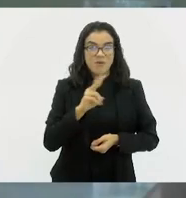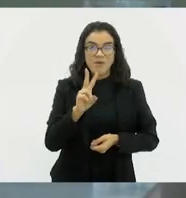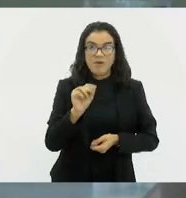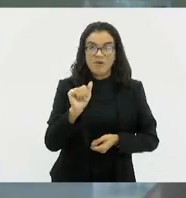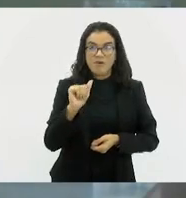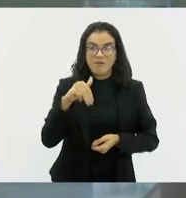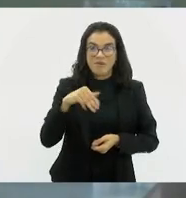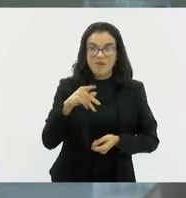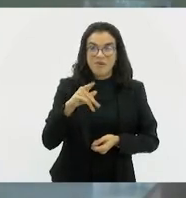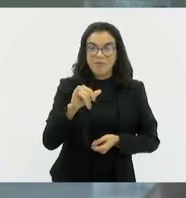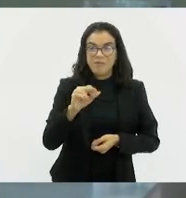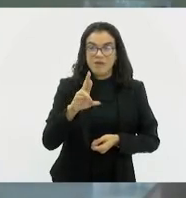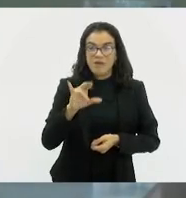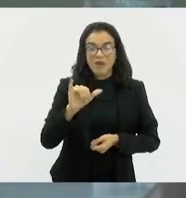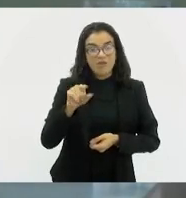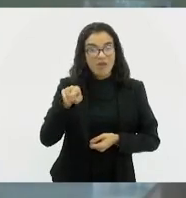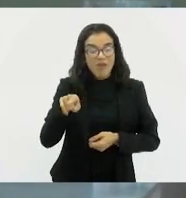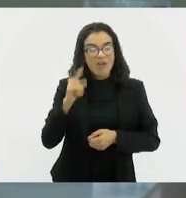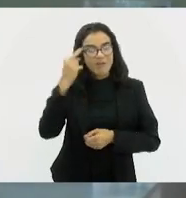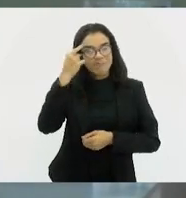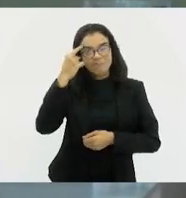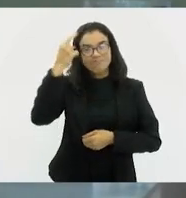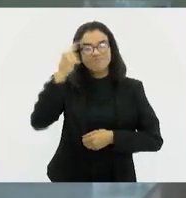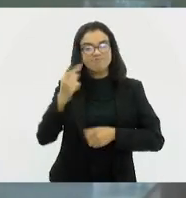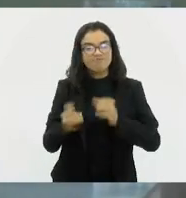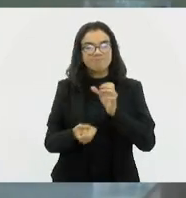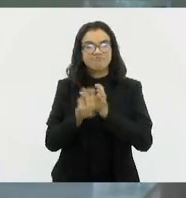mentor da audiência pública de hoje.